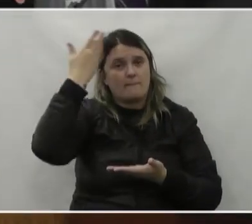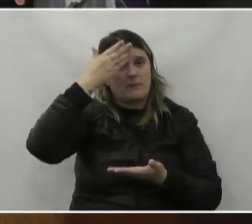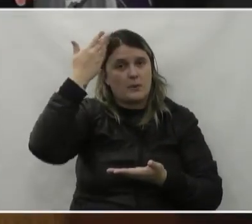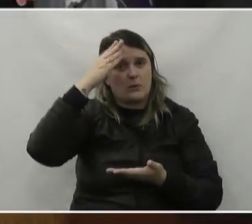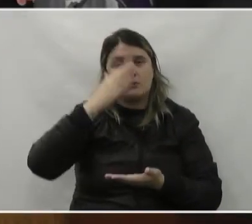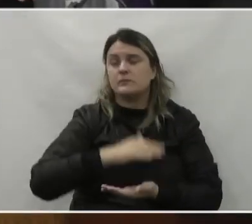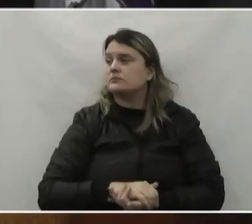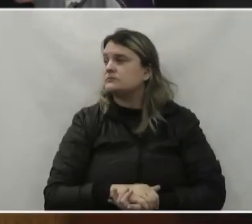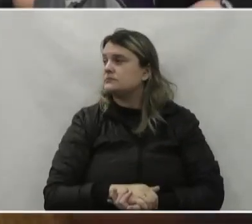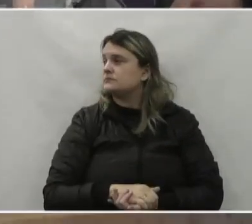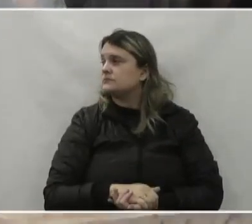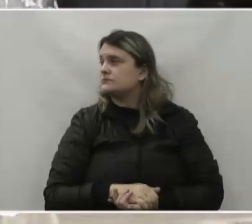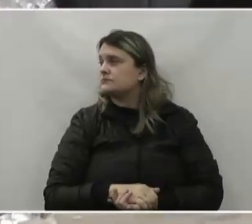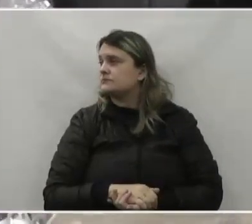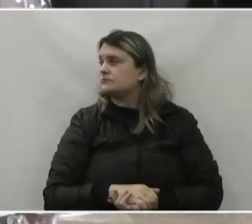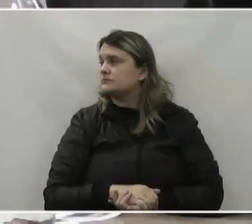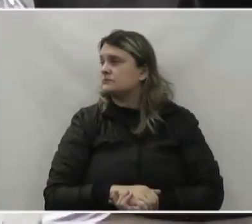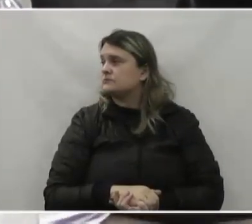Cortellini.